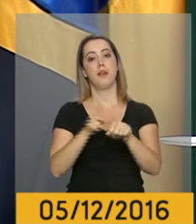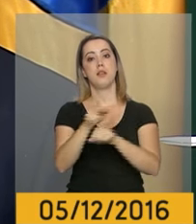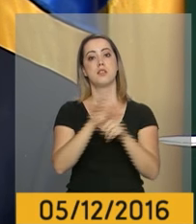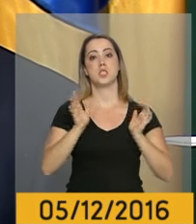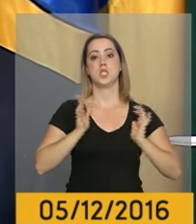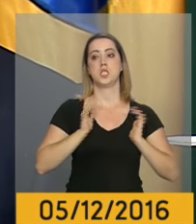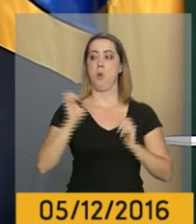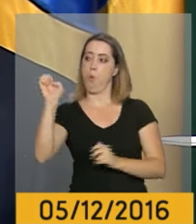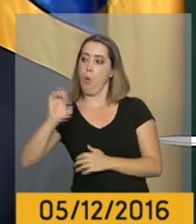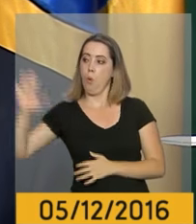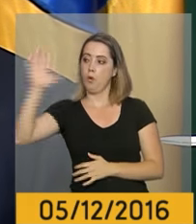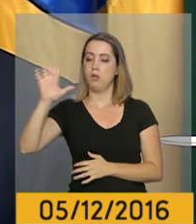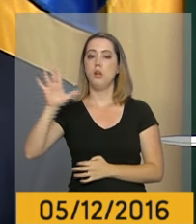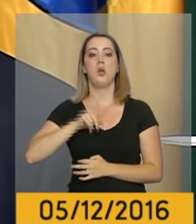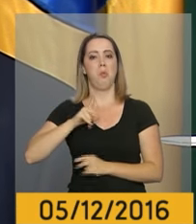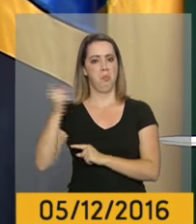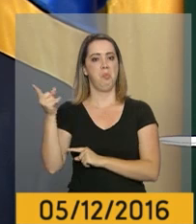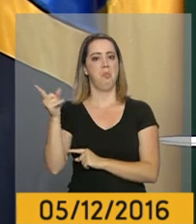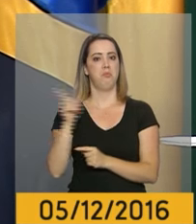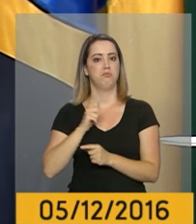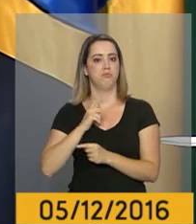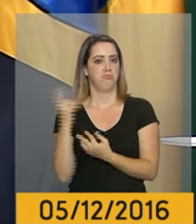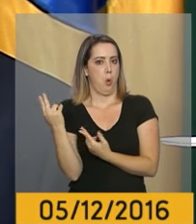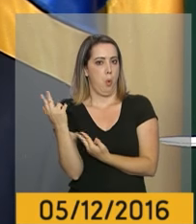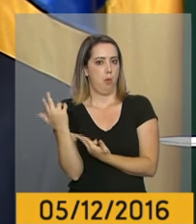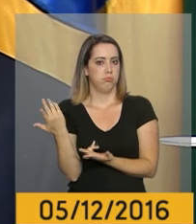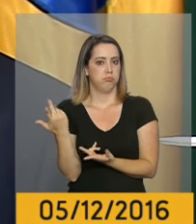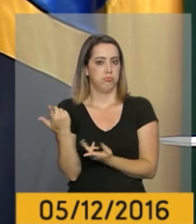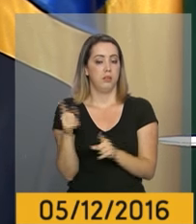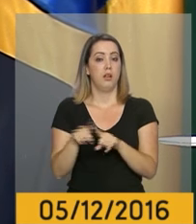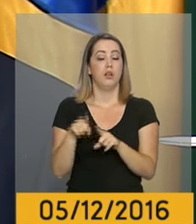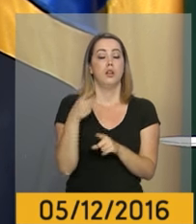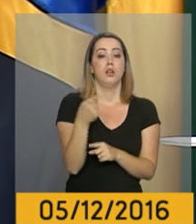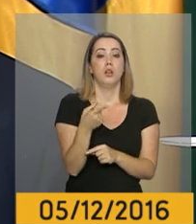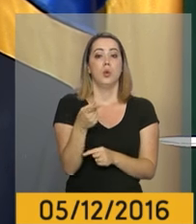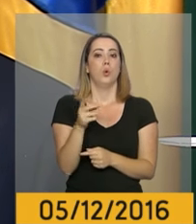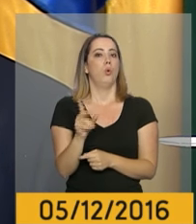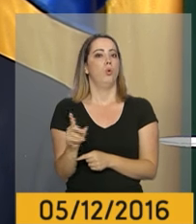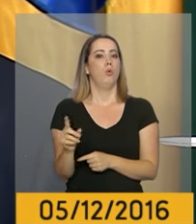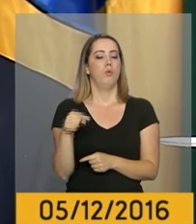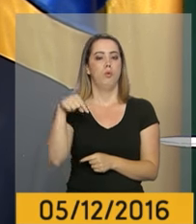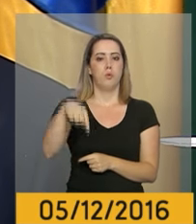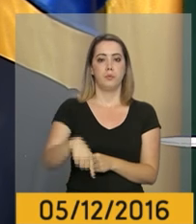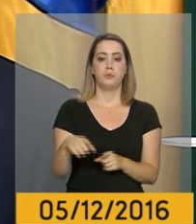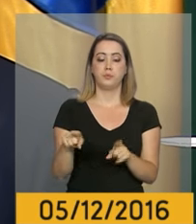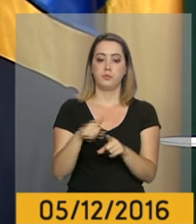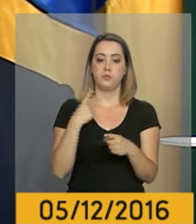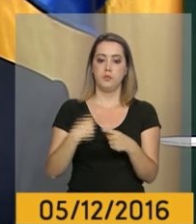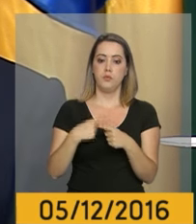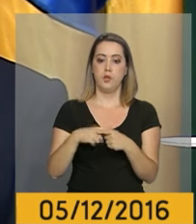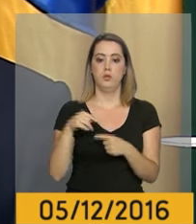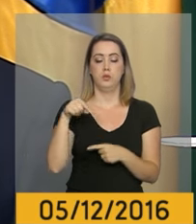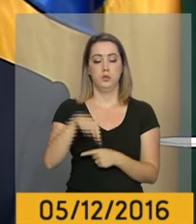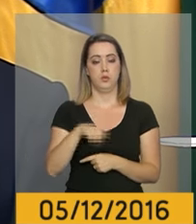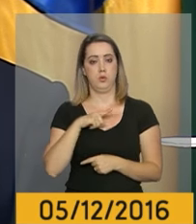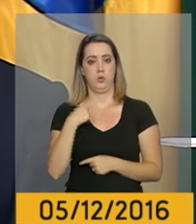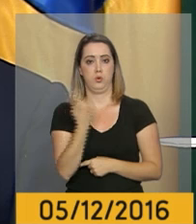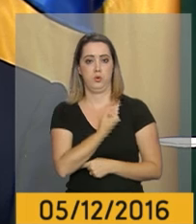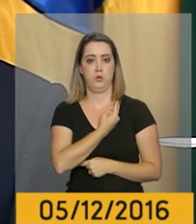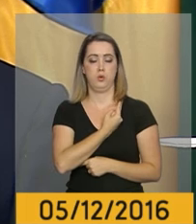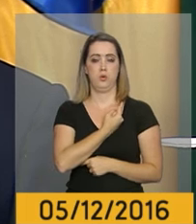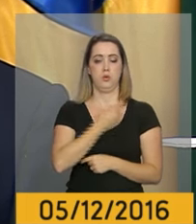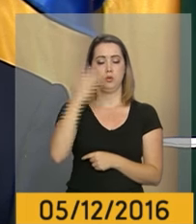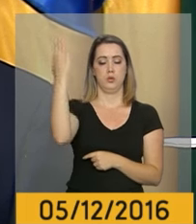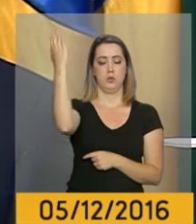Europa, em várias partes do mundo. Aliás, um dos únicos países onde ainda não há idade mínima é precisamente o nosso